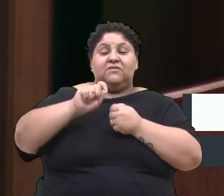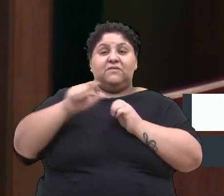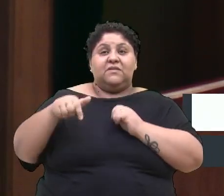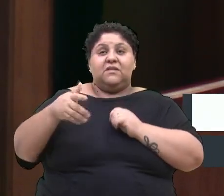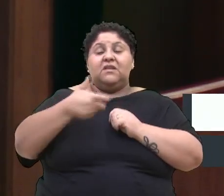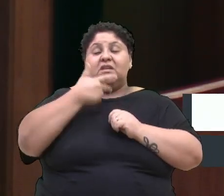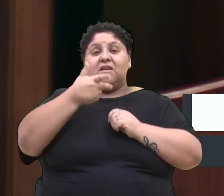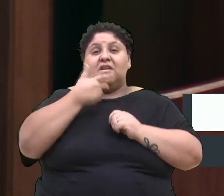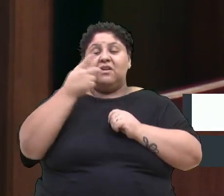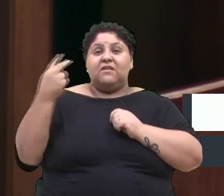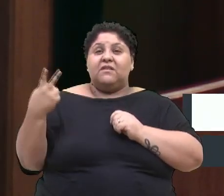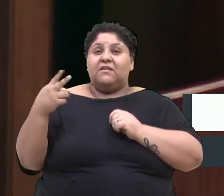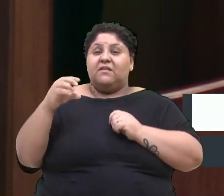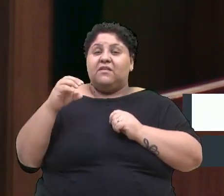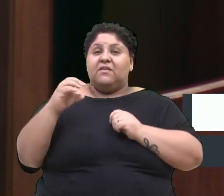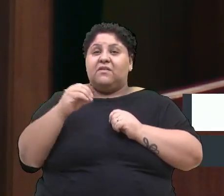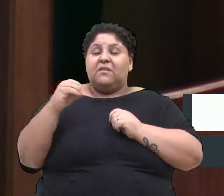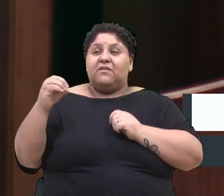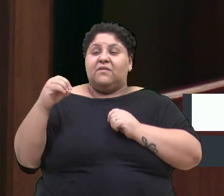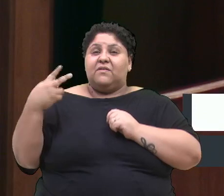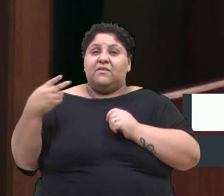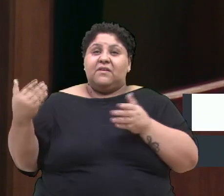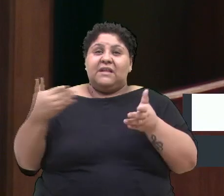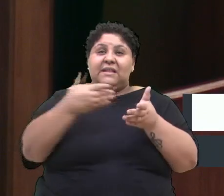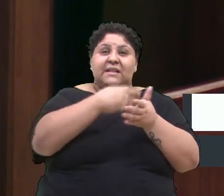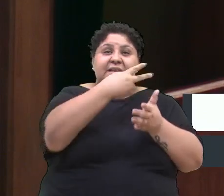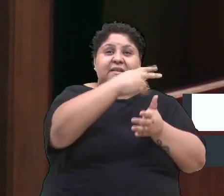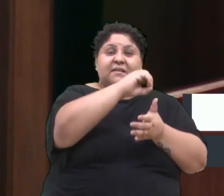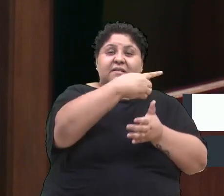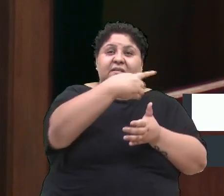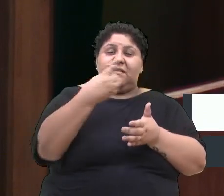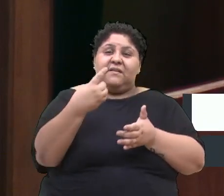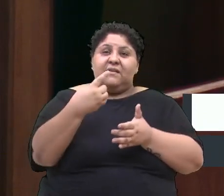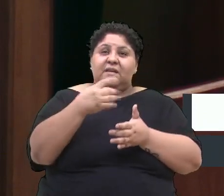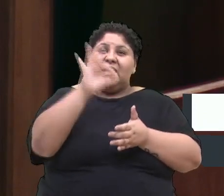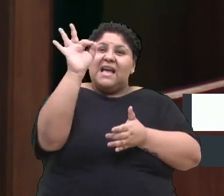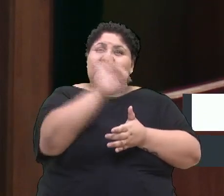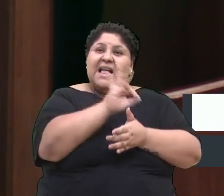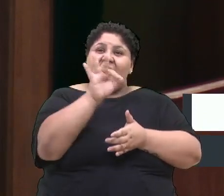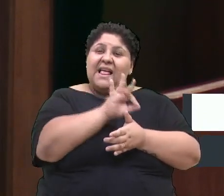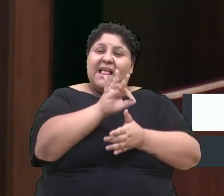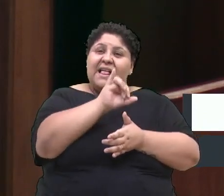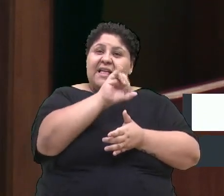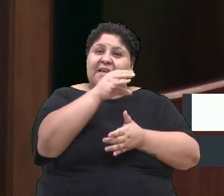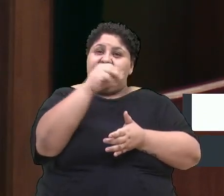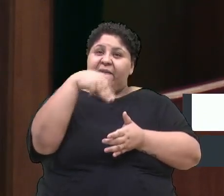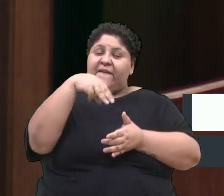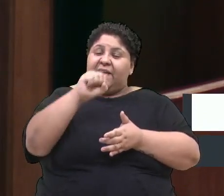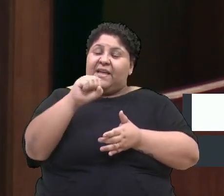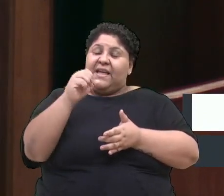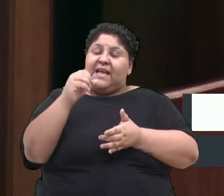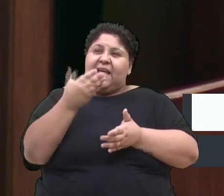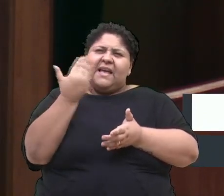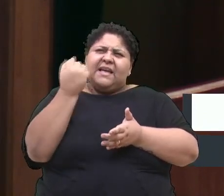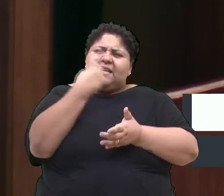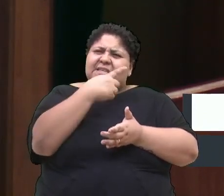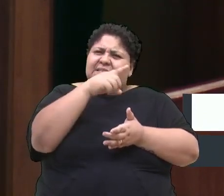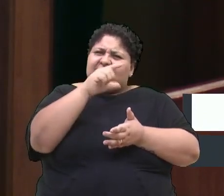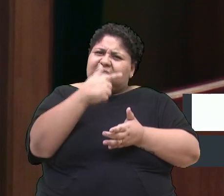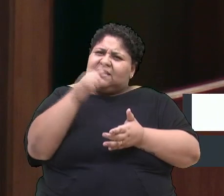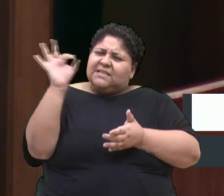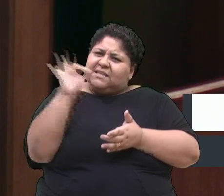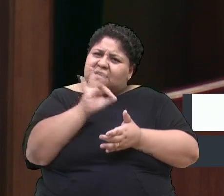de 2002 a 2015, a alíquota do ICMS era de 17%, de 2016